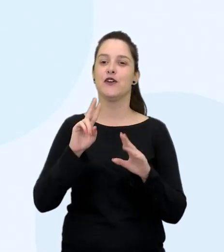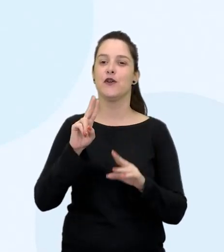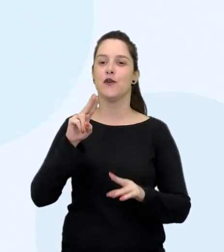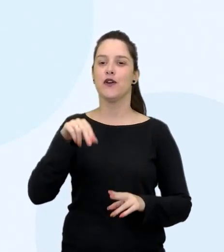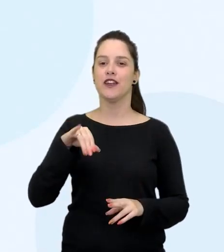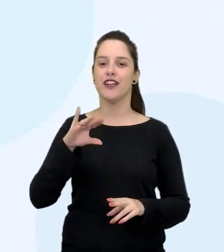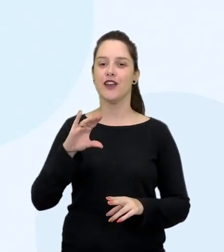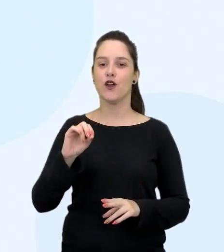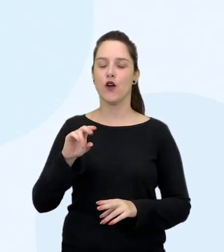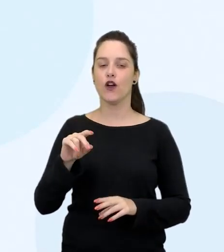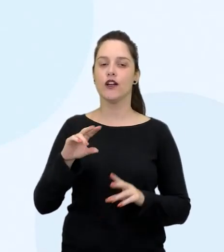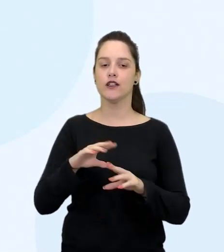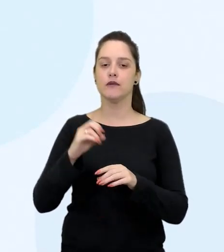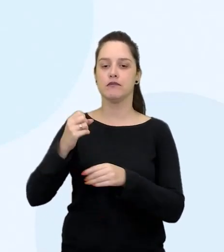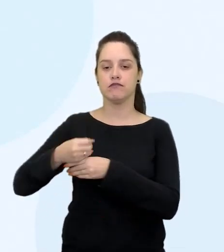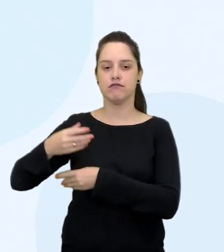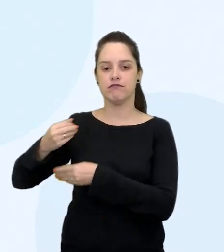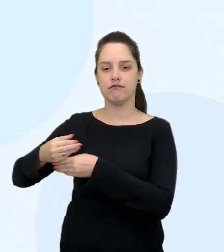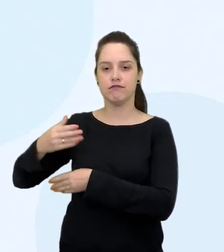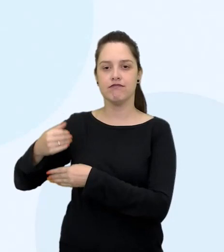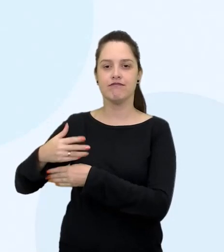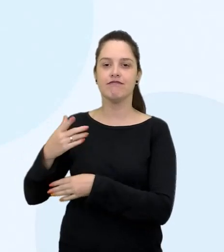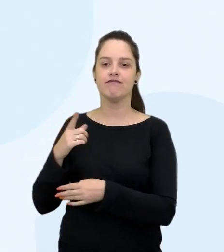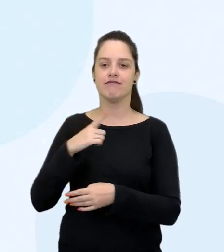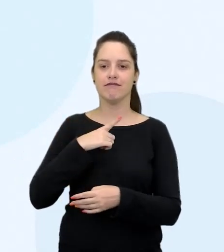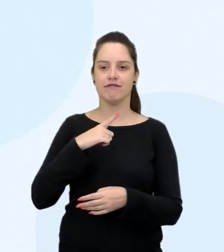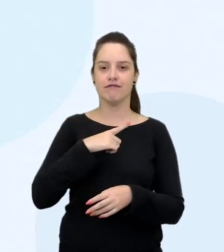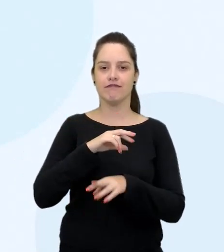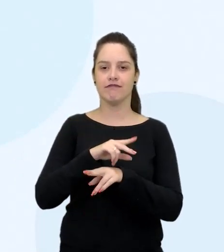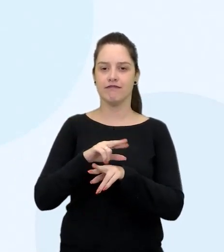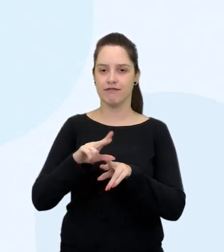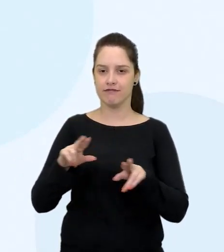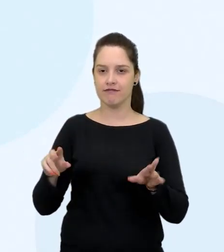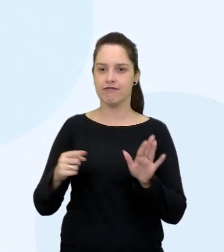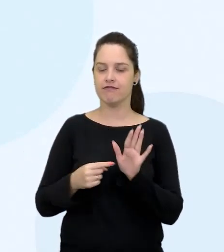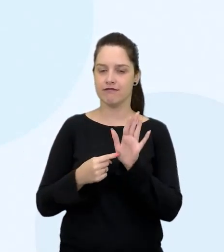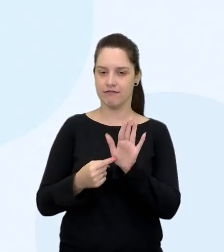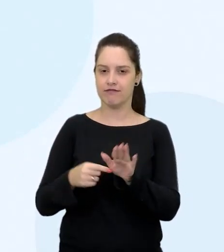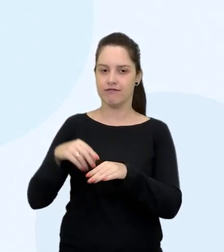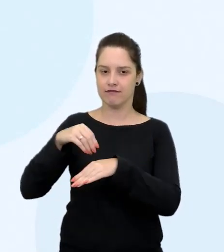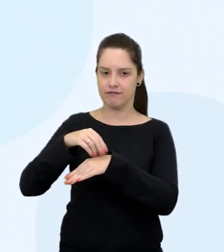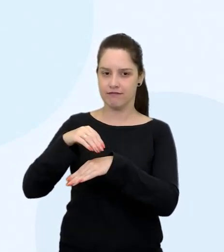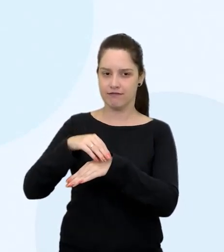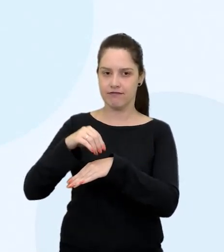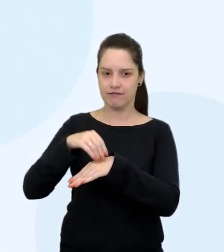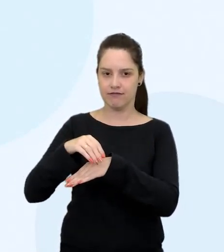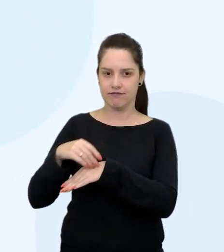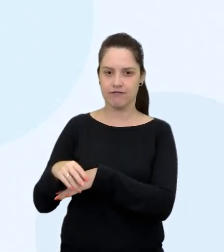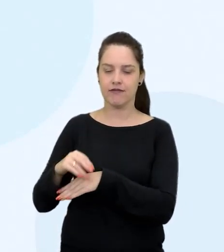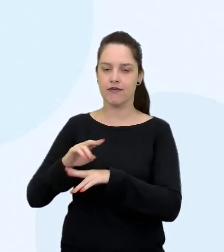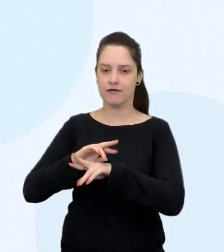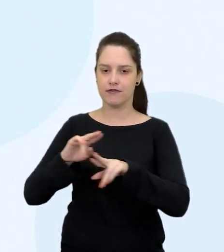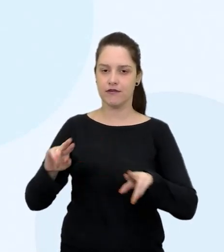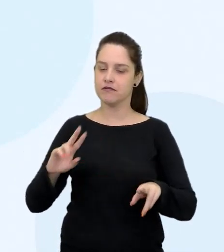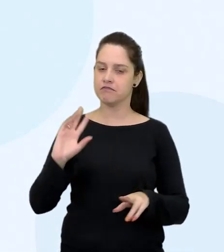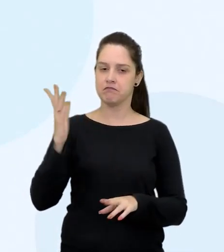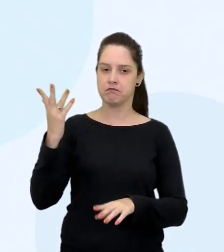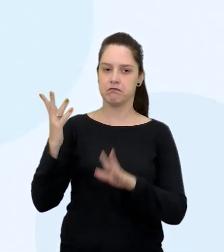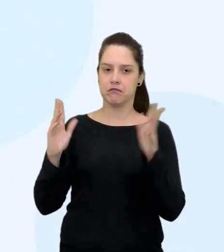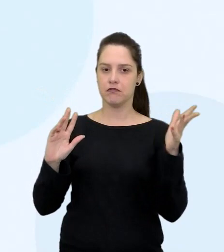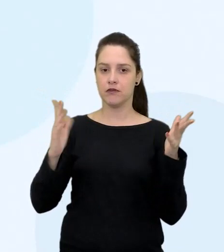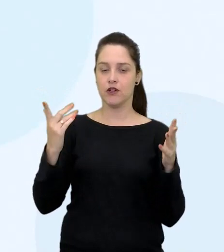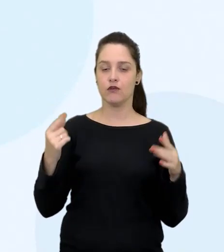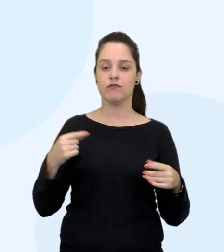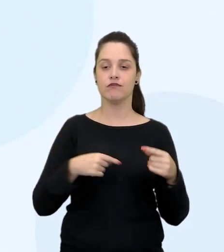bestiário de Rochester também, né, que é século XIII, né, então o pessoal já estava fazendo, né, Mafê, essas classificações. E aí é uma